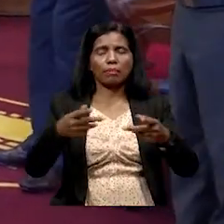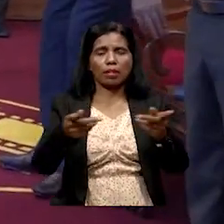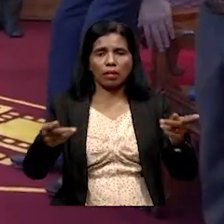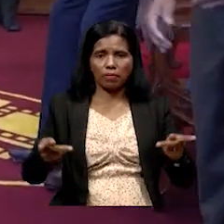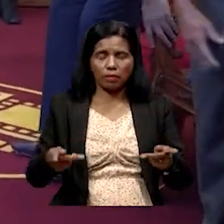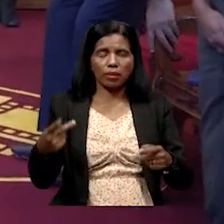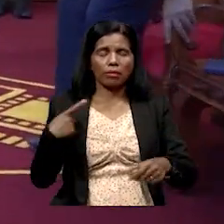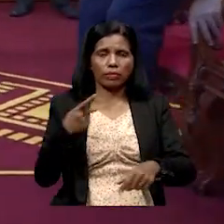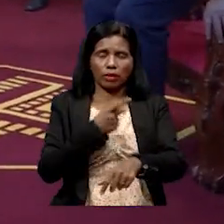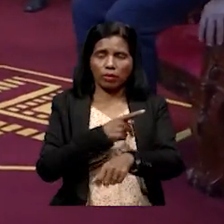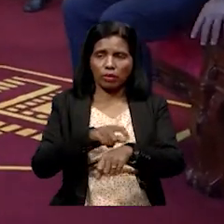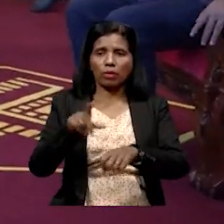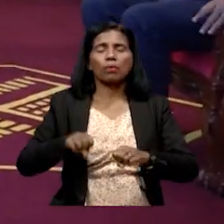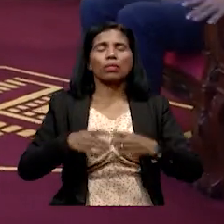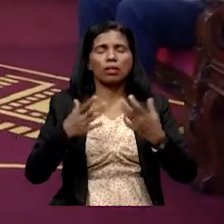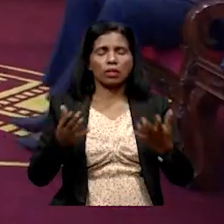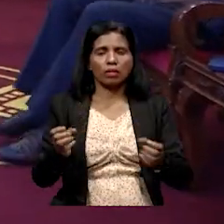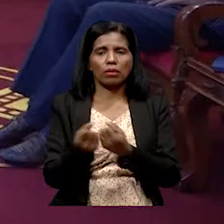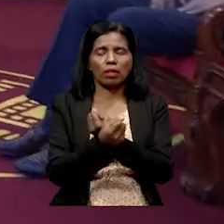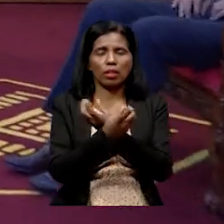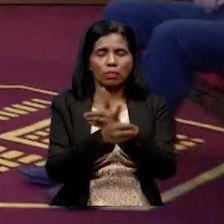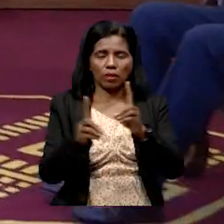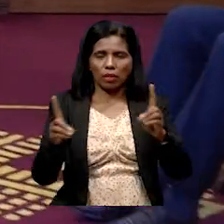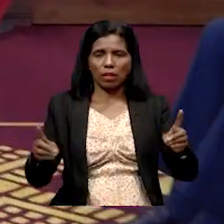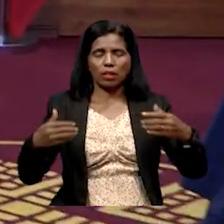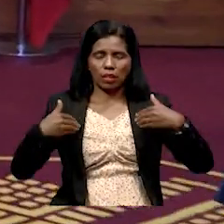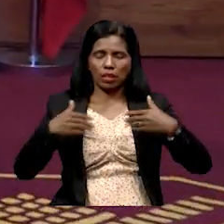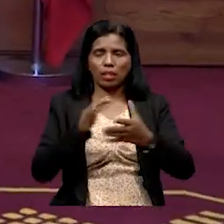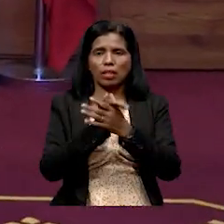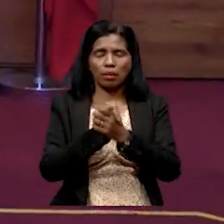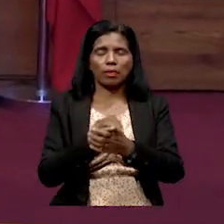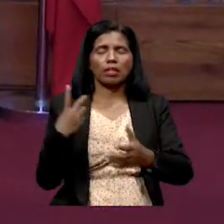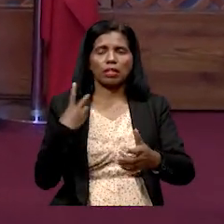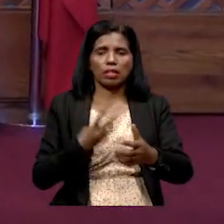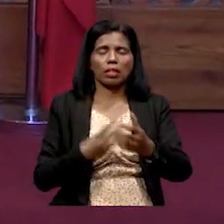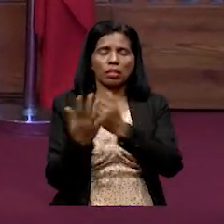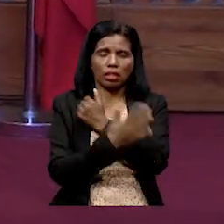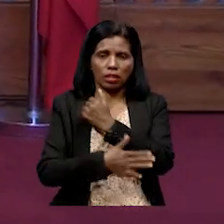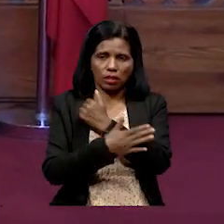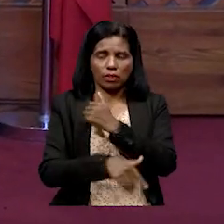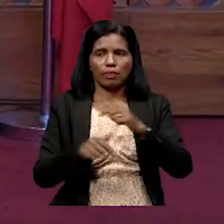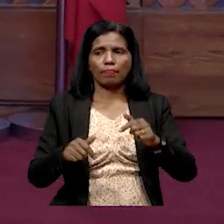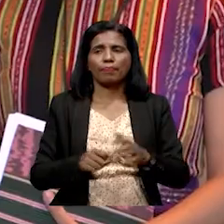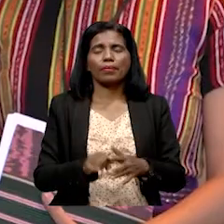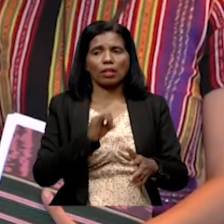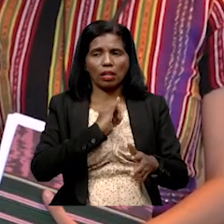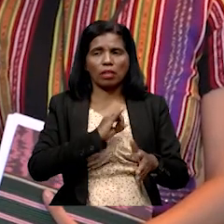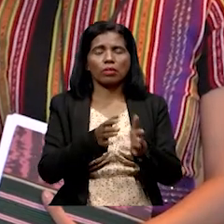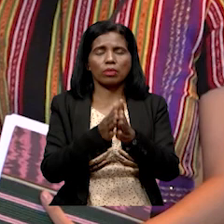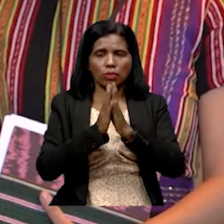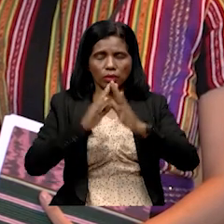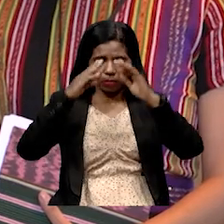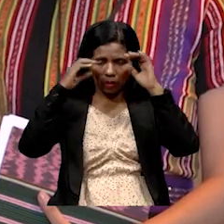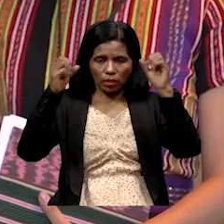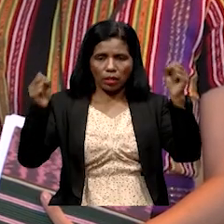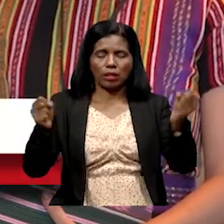o insa atu haklean demokrasia no hametin dame iha rai laran. Hau mosa tete, hau se husu ba presidente ni